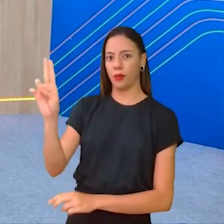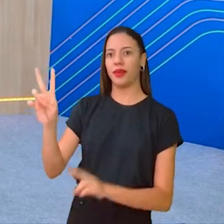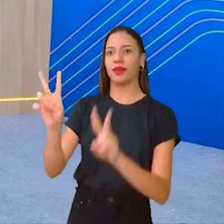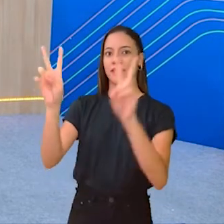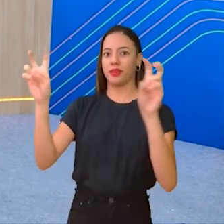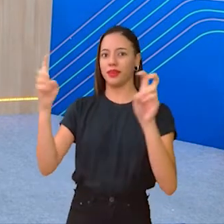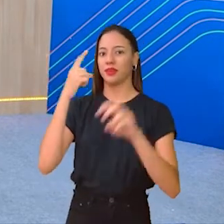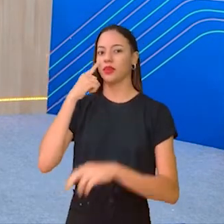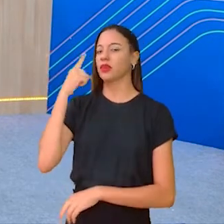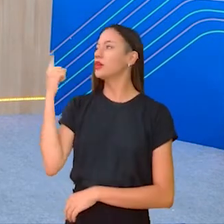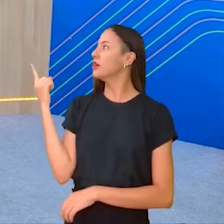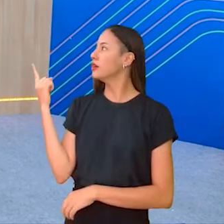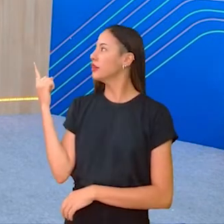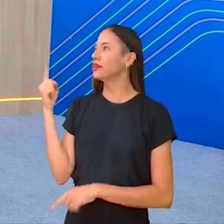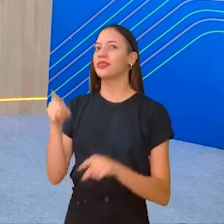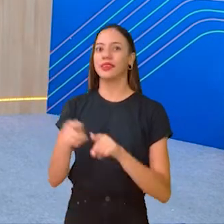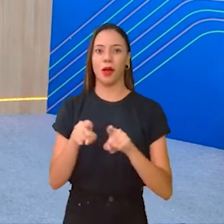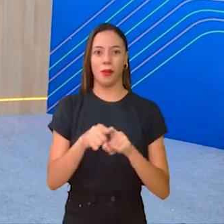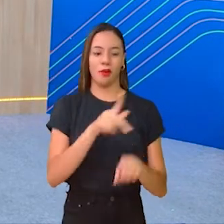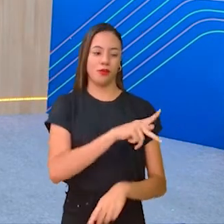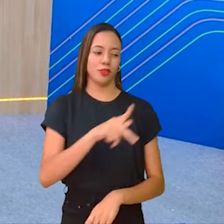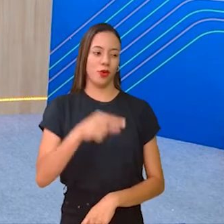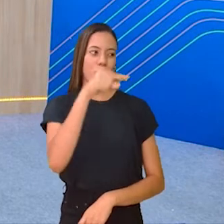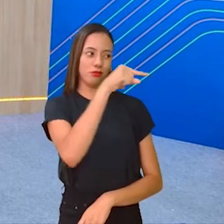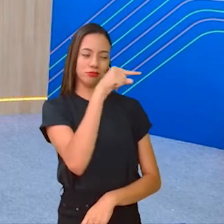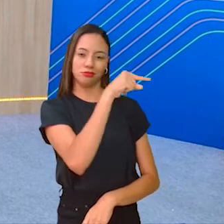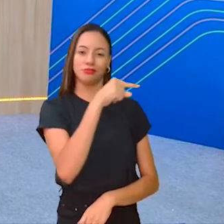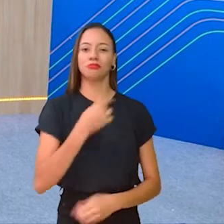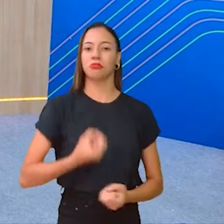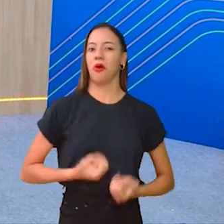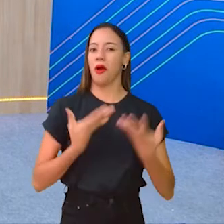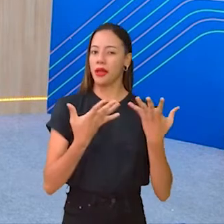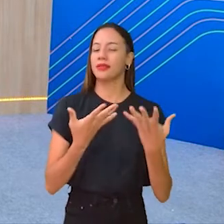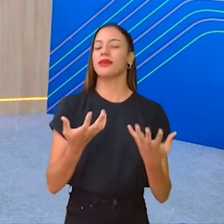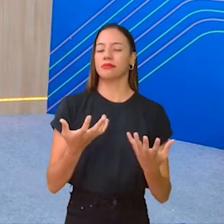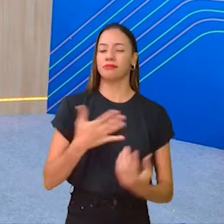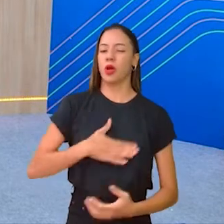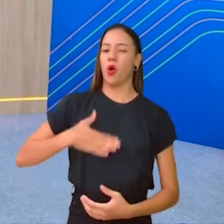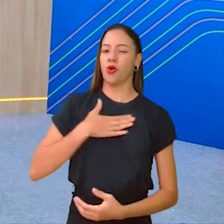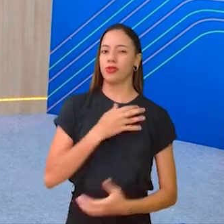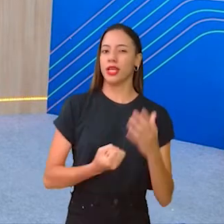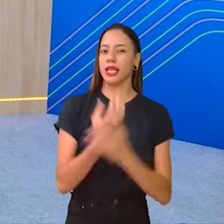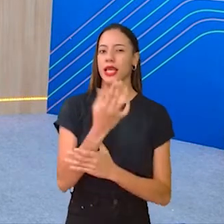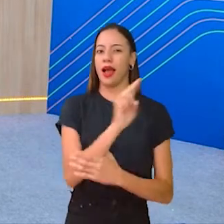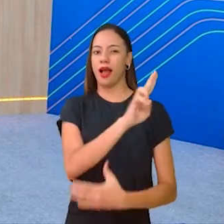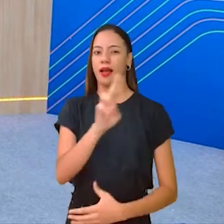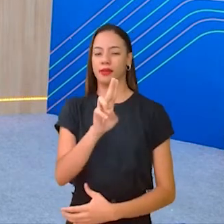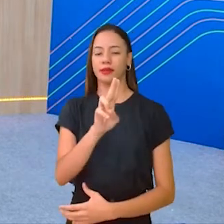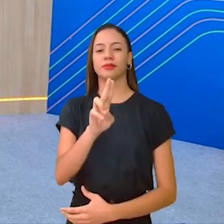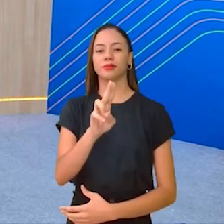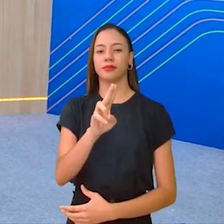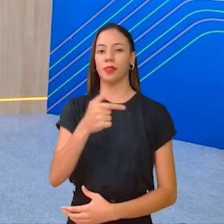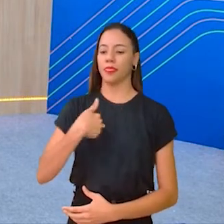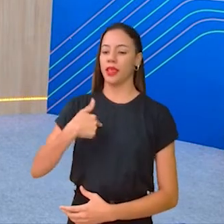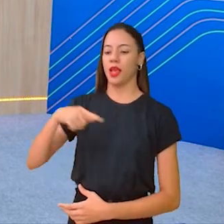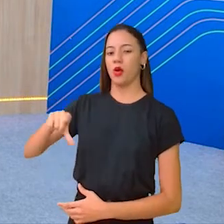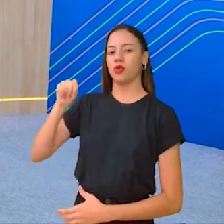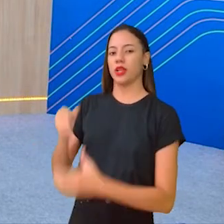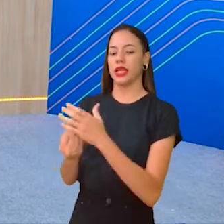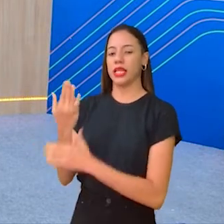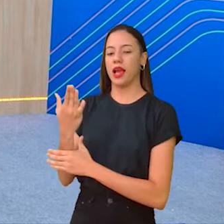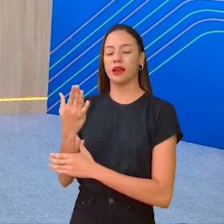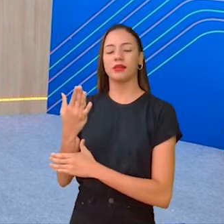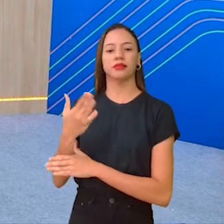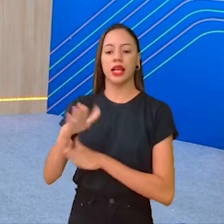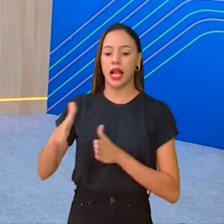bonito, né? Tem um professor aqui que é poeta, gosta de dar títulos. E aí, qual foi o título que escolheu dessa vez? Caminhos da vocação.